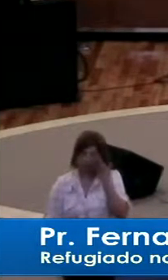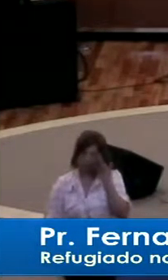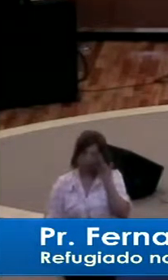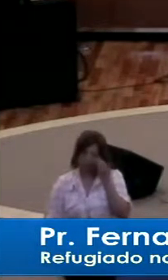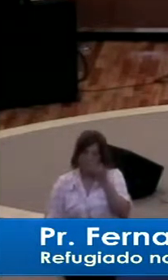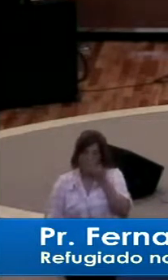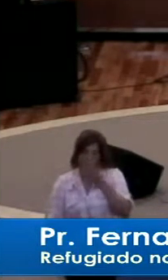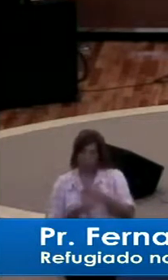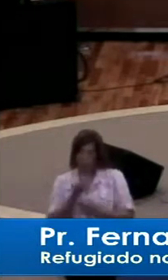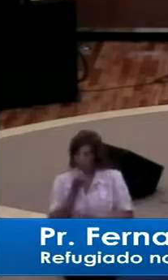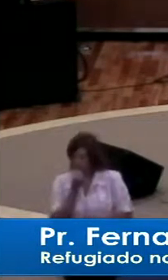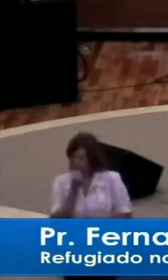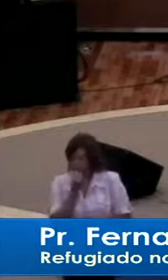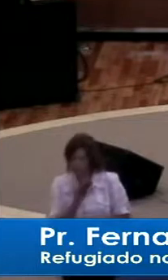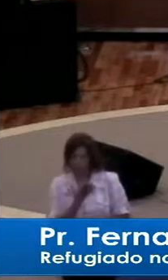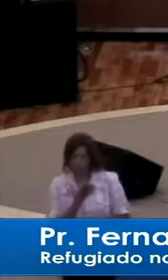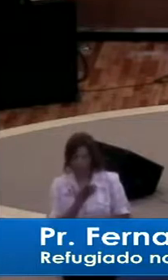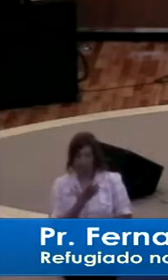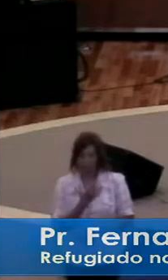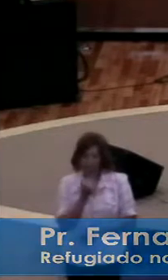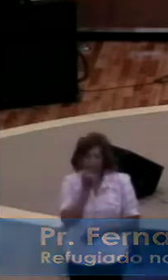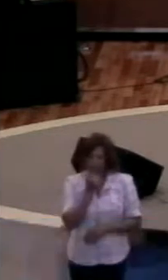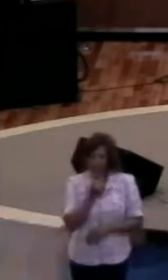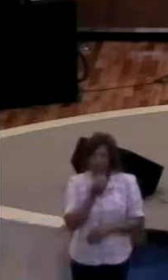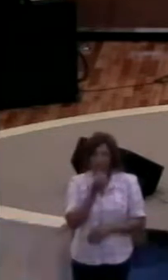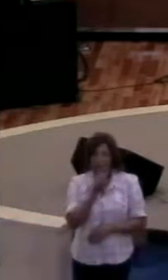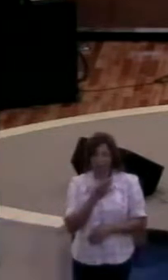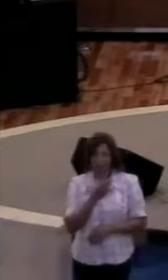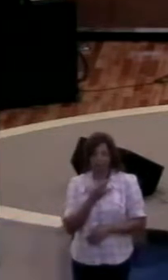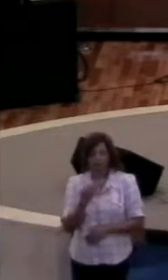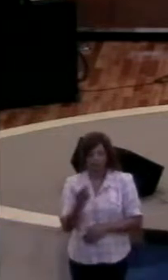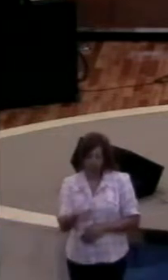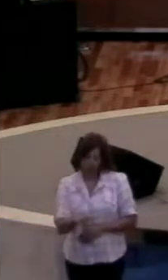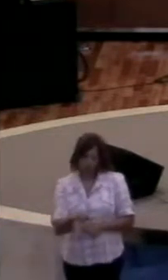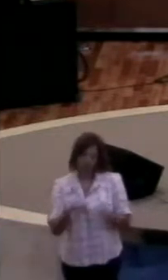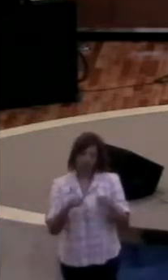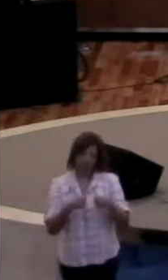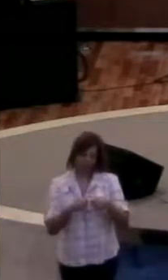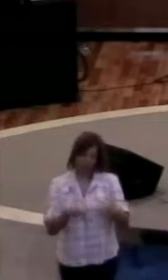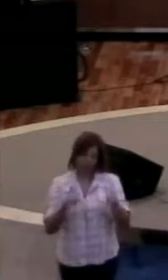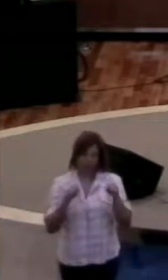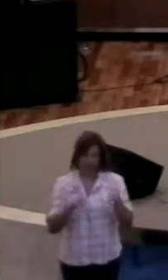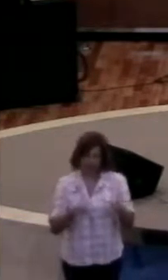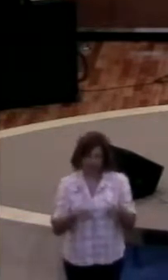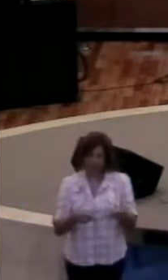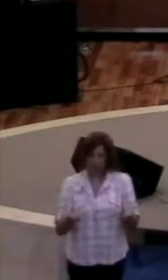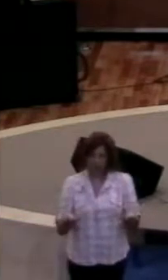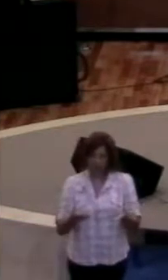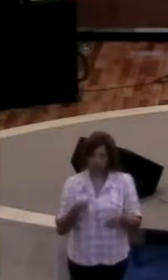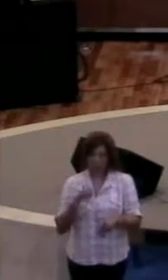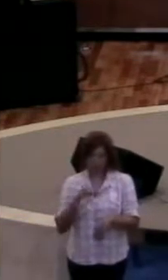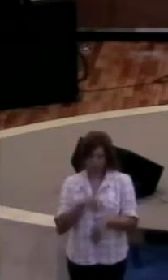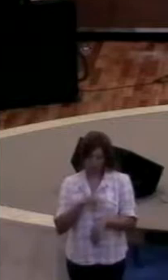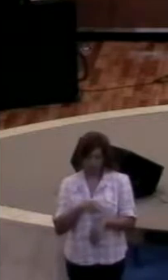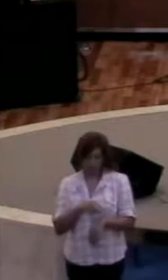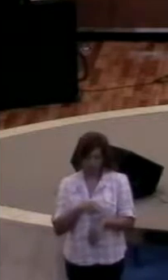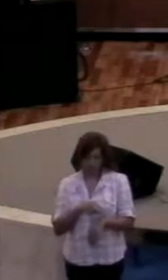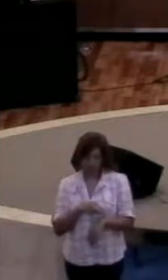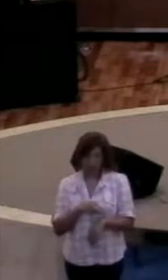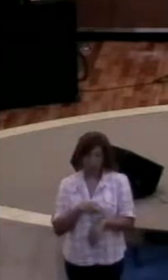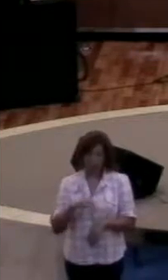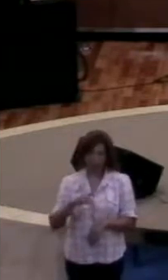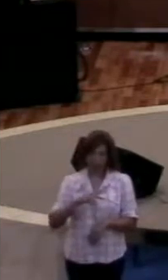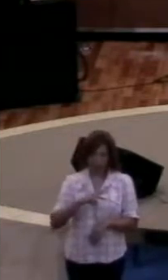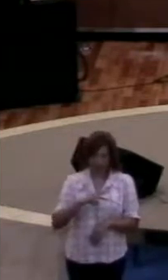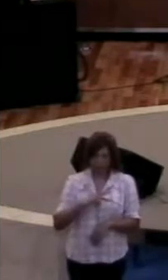Bom, meus irmãos, mais uma vez estamos na casa de Deus, nesse momento reservado para